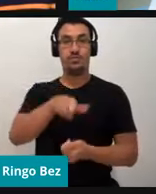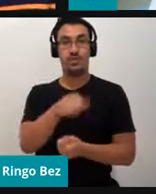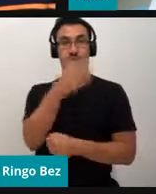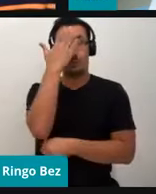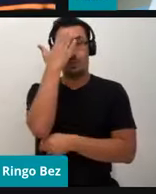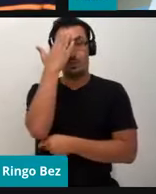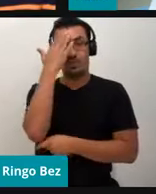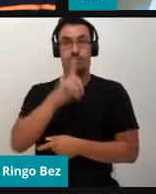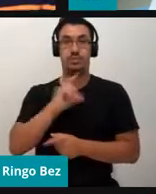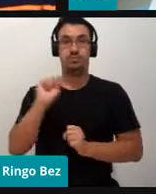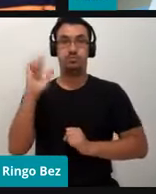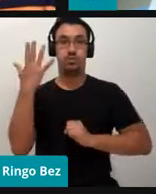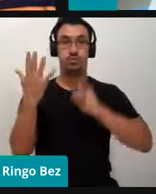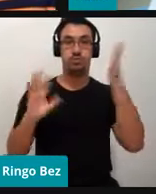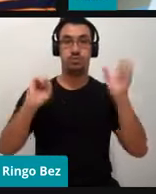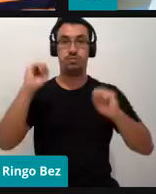causando